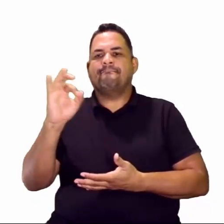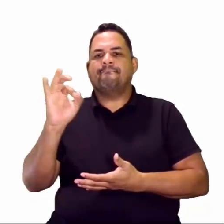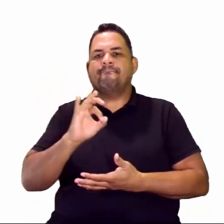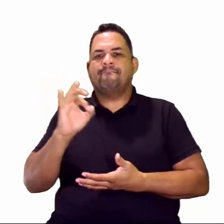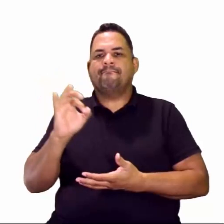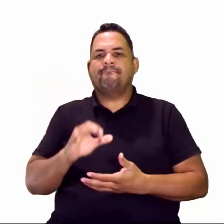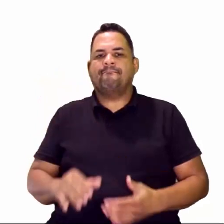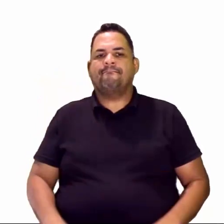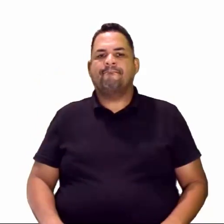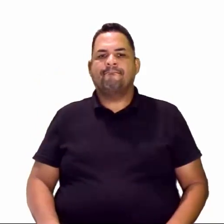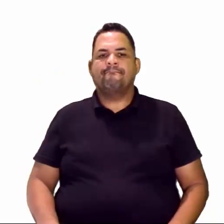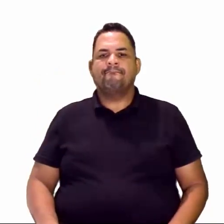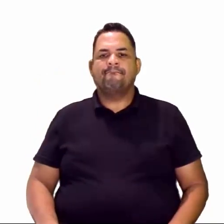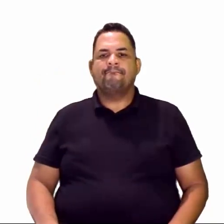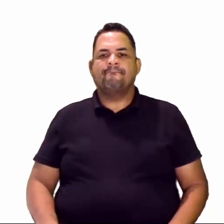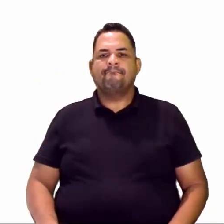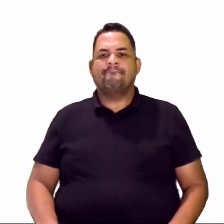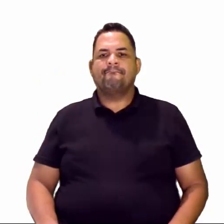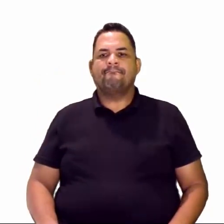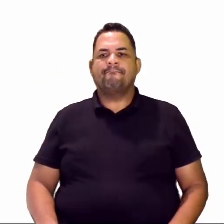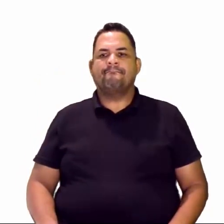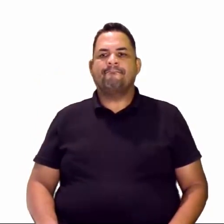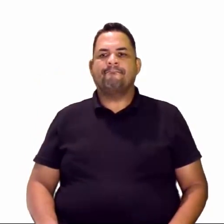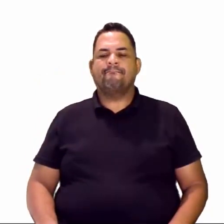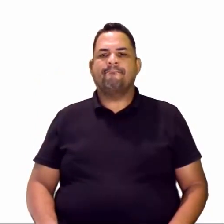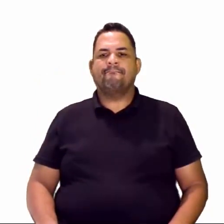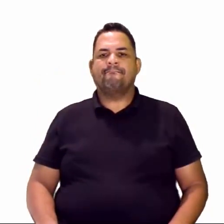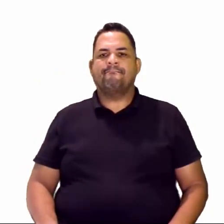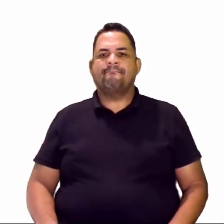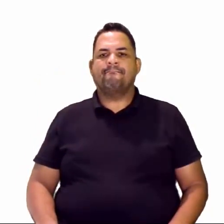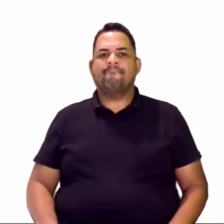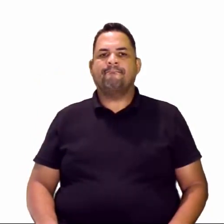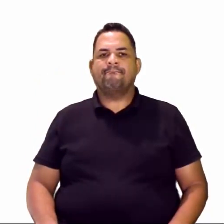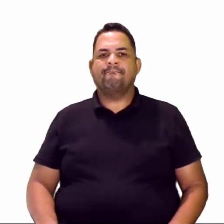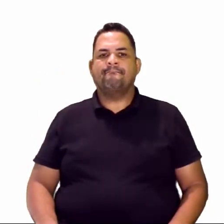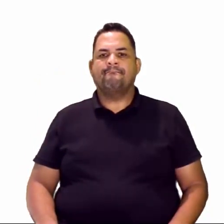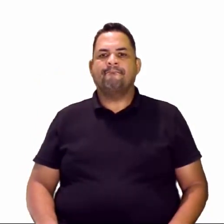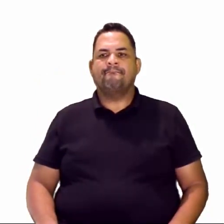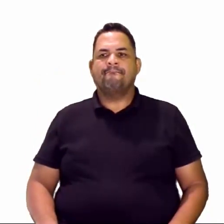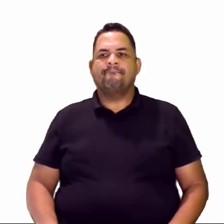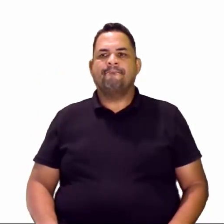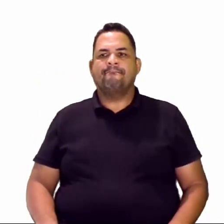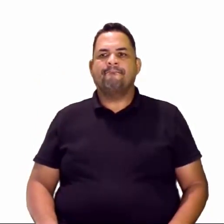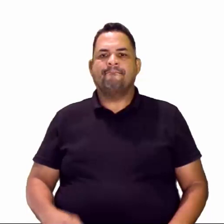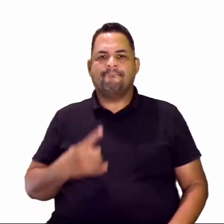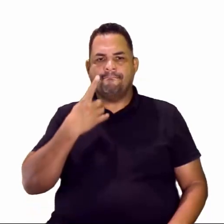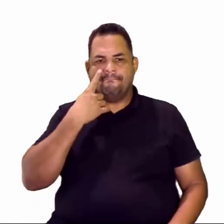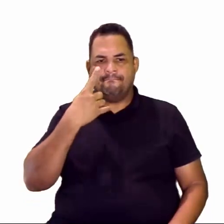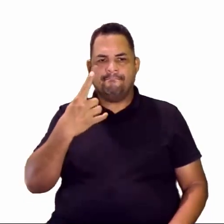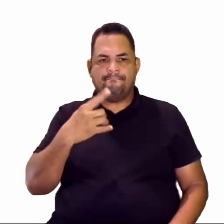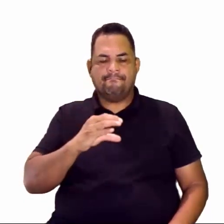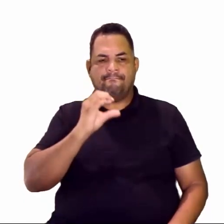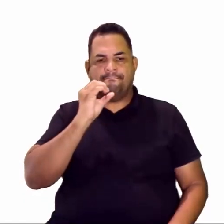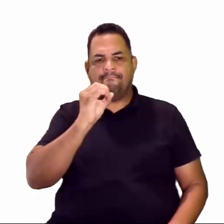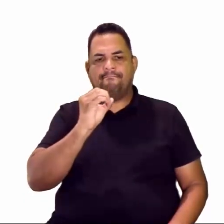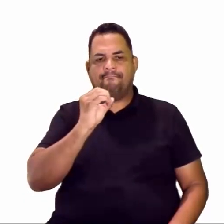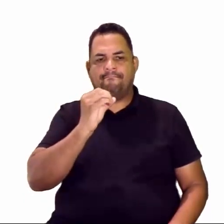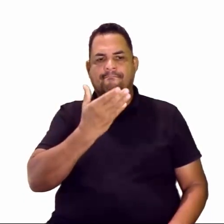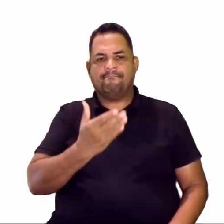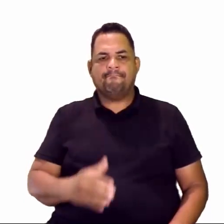9,7% da fórmula do glicol. E na sequência, agora, vamos verificar o